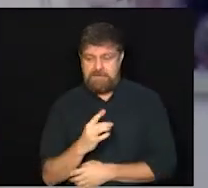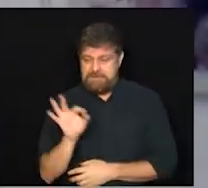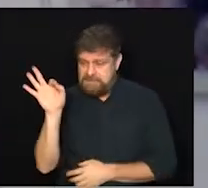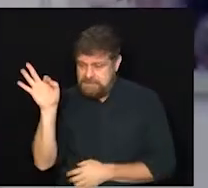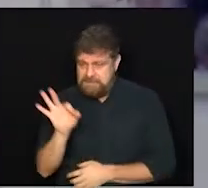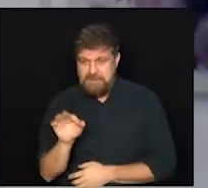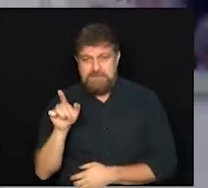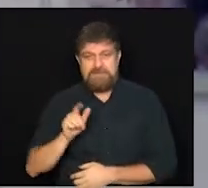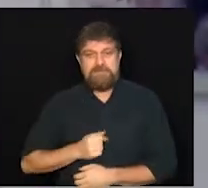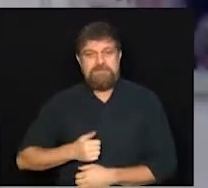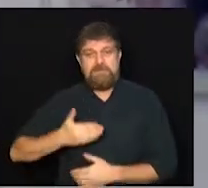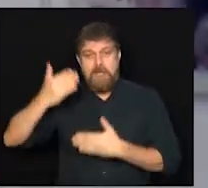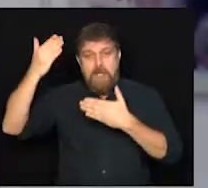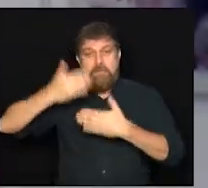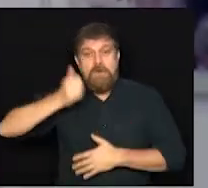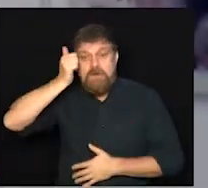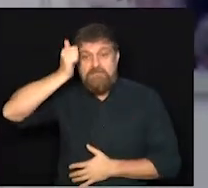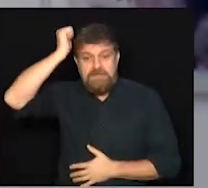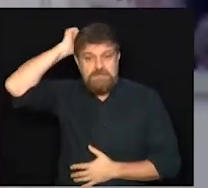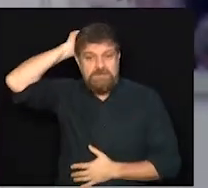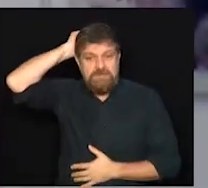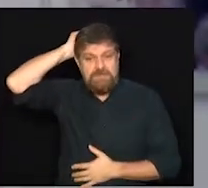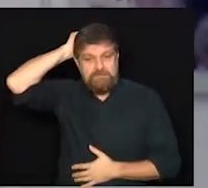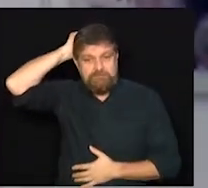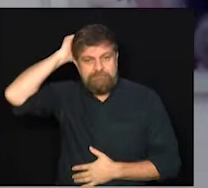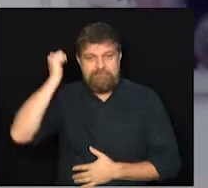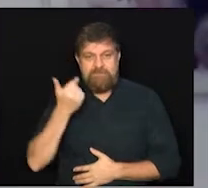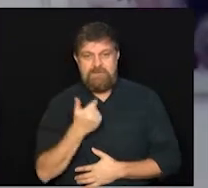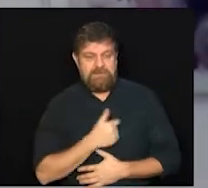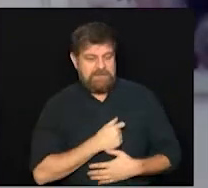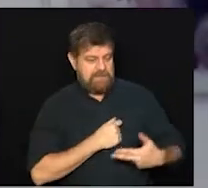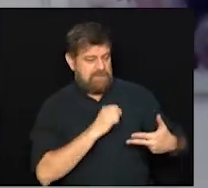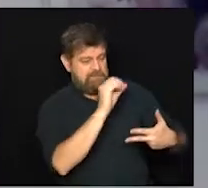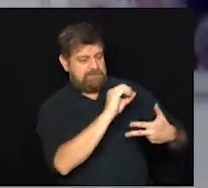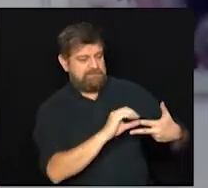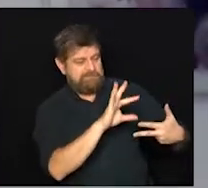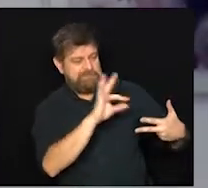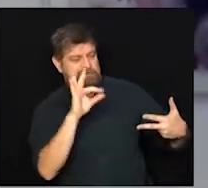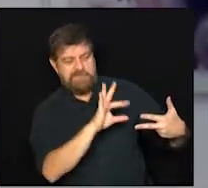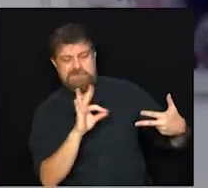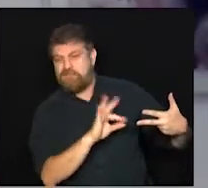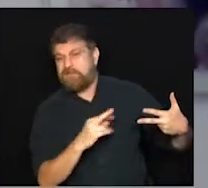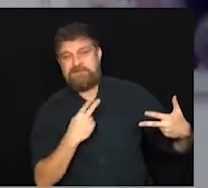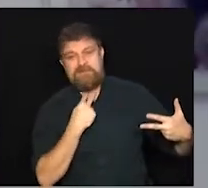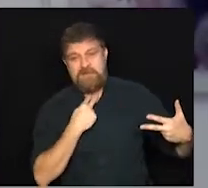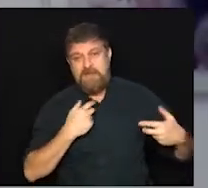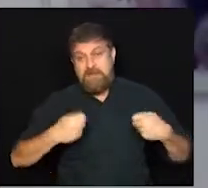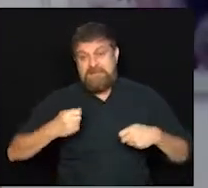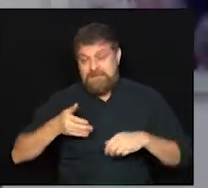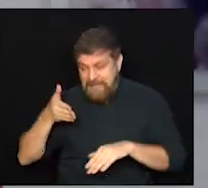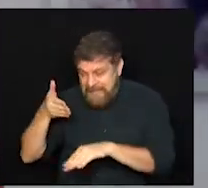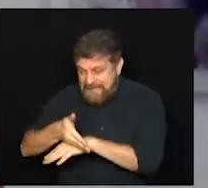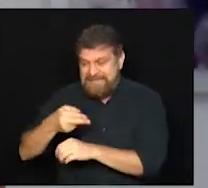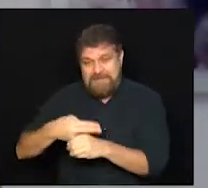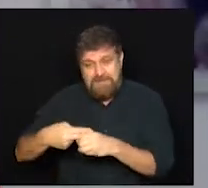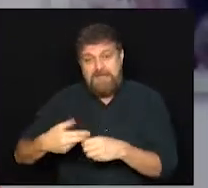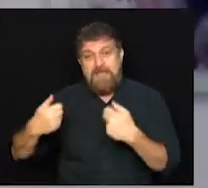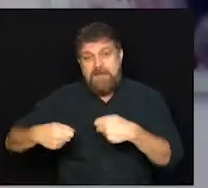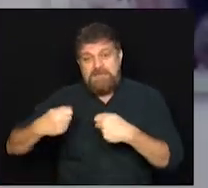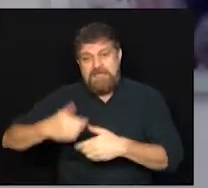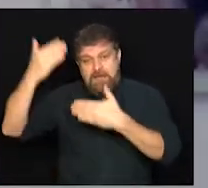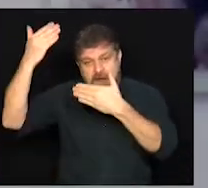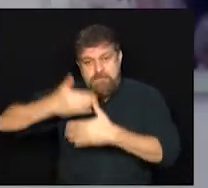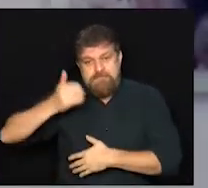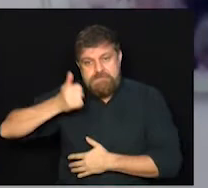foram para o vestibular. Então, não dava para eu não fazer o vestibular se eu quisesse entrar na Unicamp, é isso. Exceto para os medalhistas